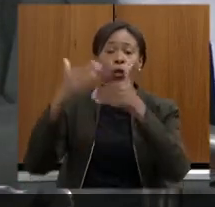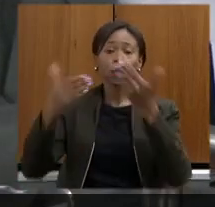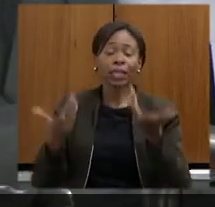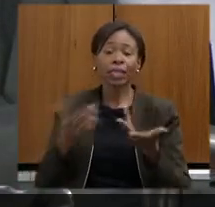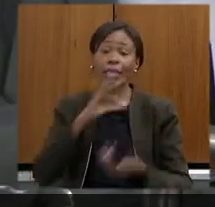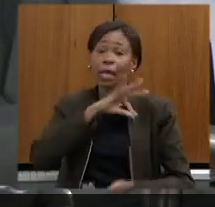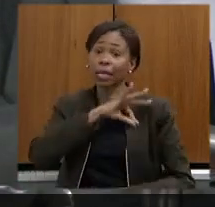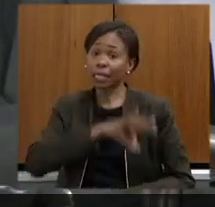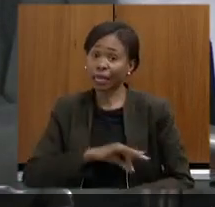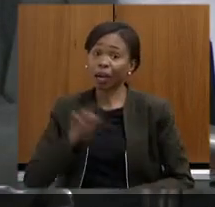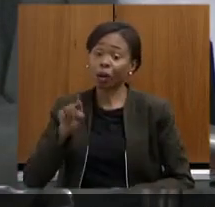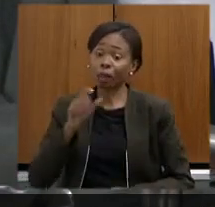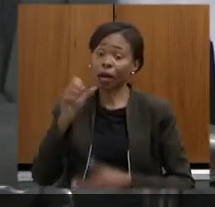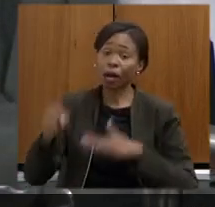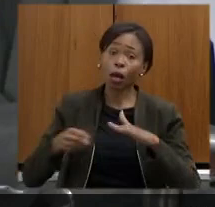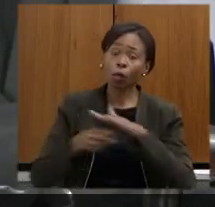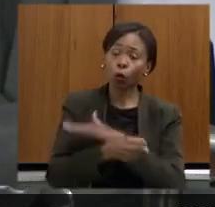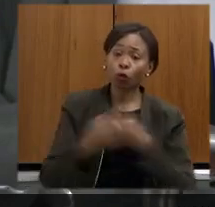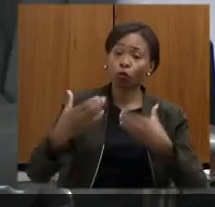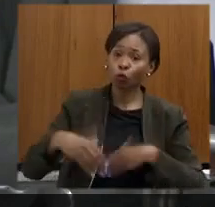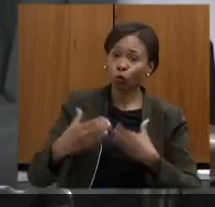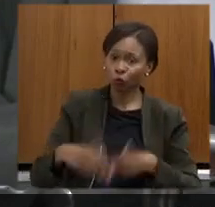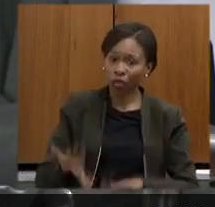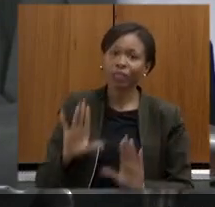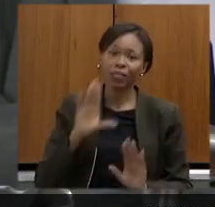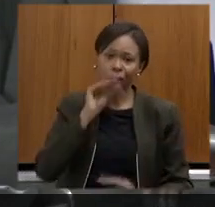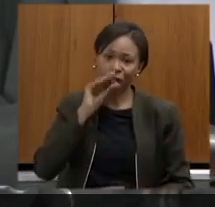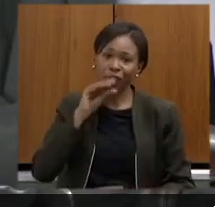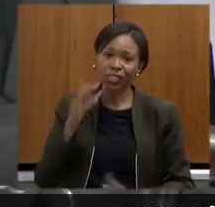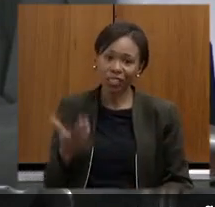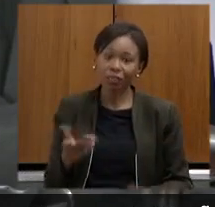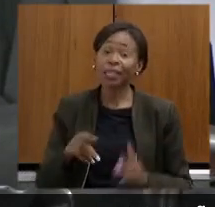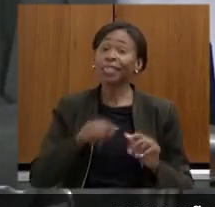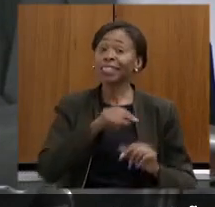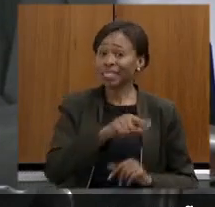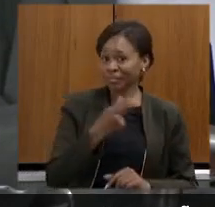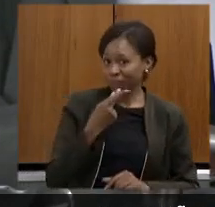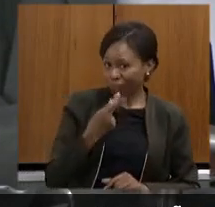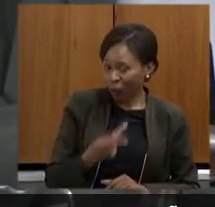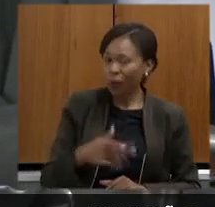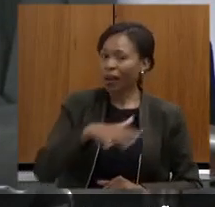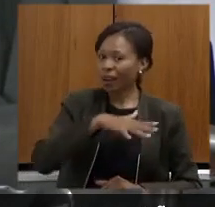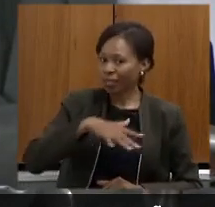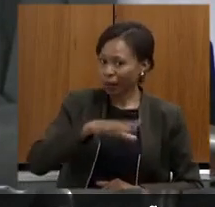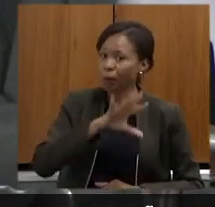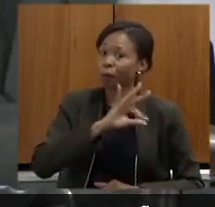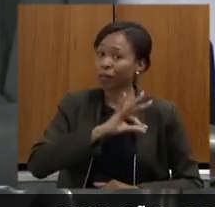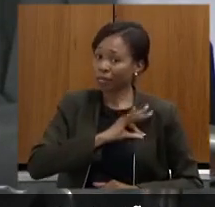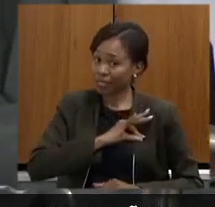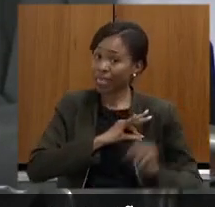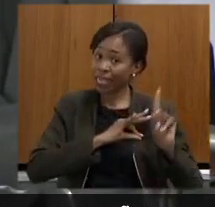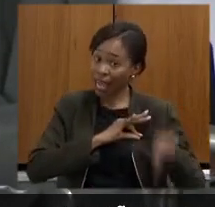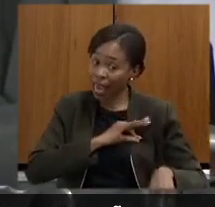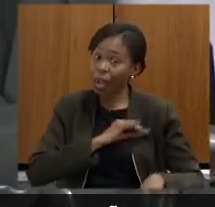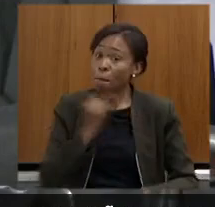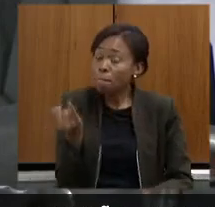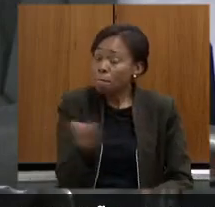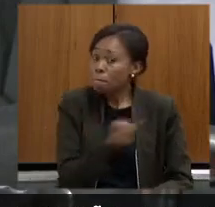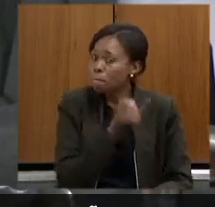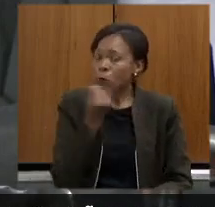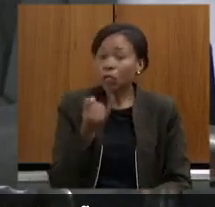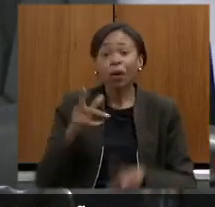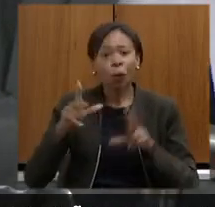efetivo acabamos de ouvir aqui a necessidade de recomposição do quadro efetivo da polícia serviço essencial assim como saúde e